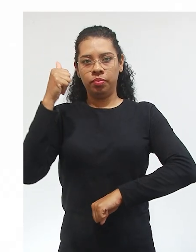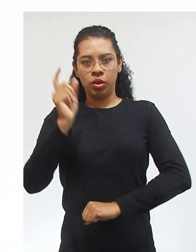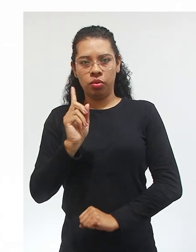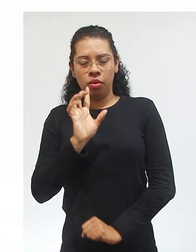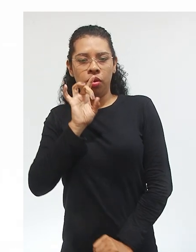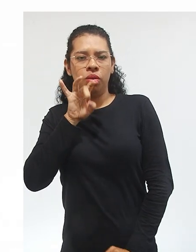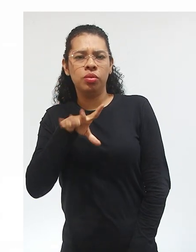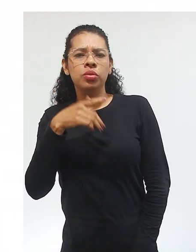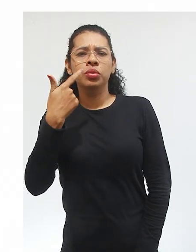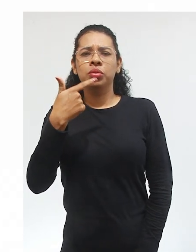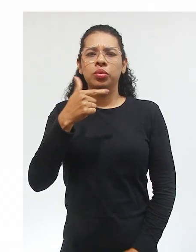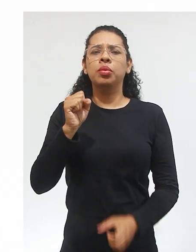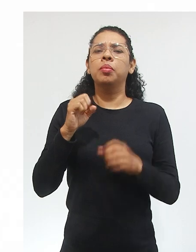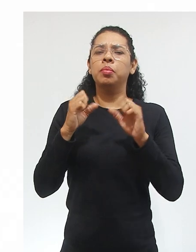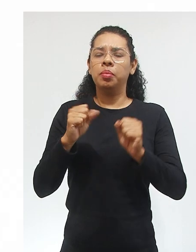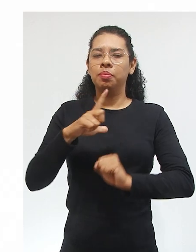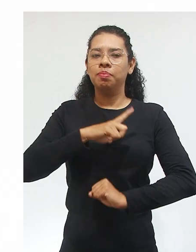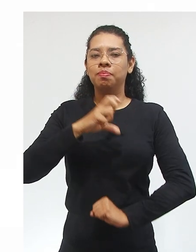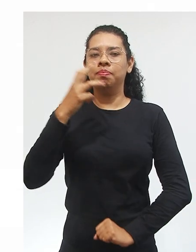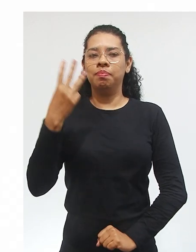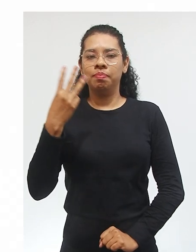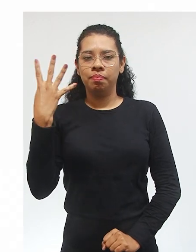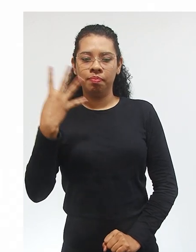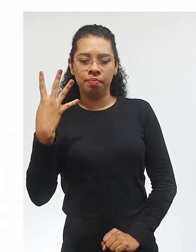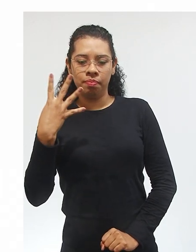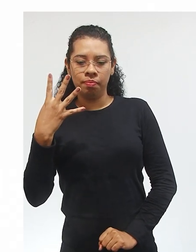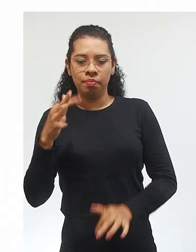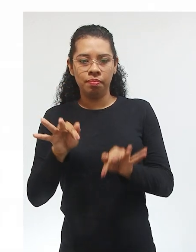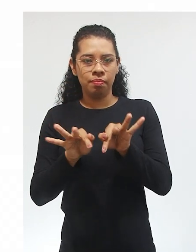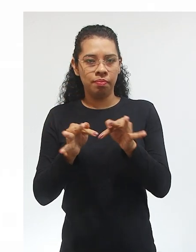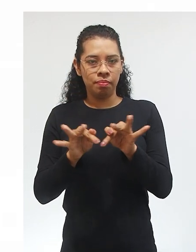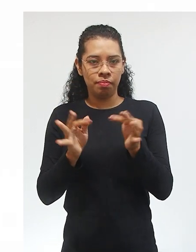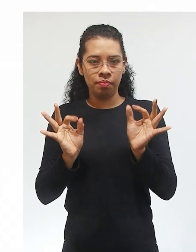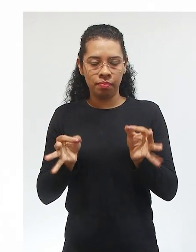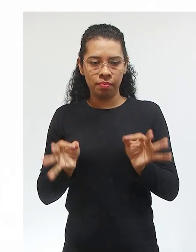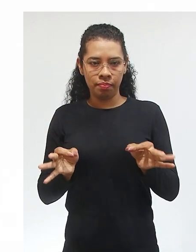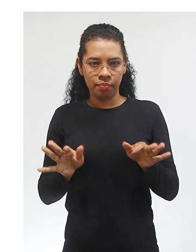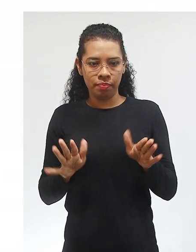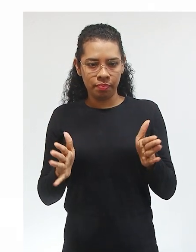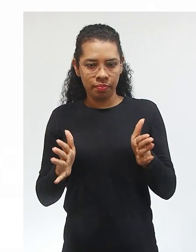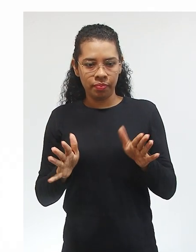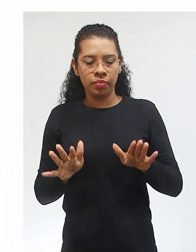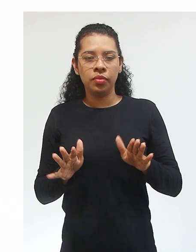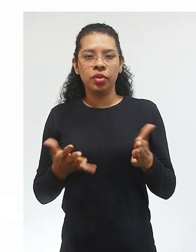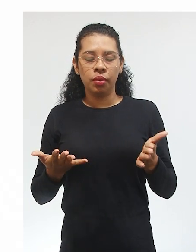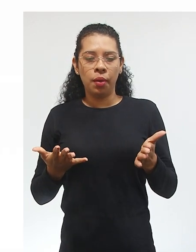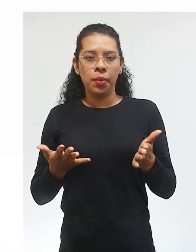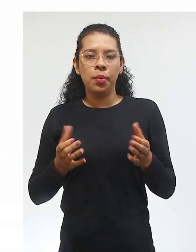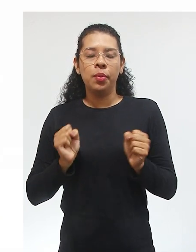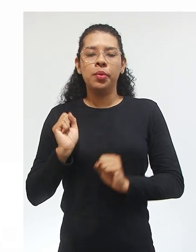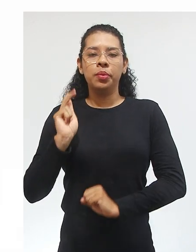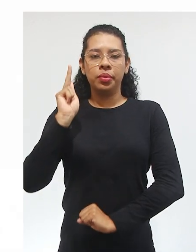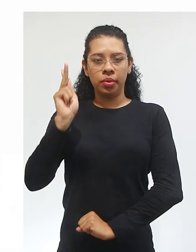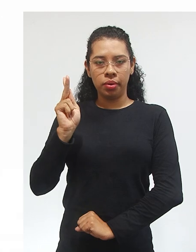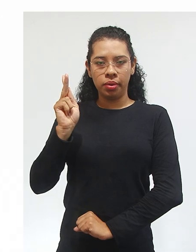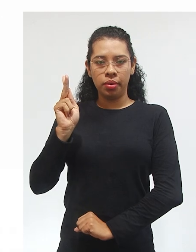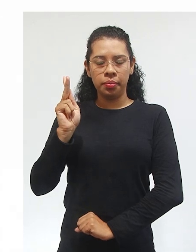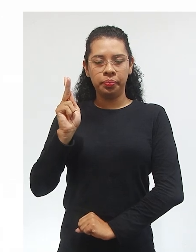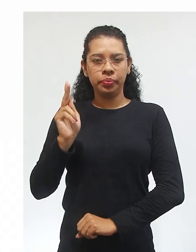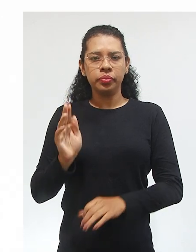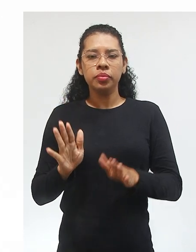2 aqui, tá? Poderiam ter 3, 4 lançamentos. Tranquilo? Bom, é isso.